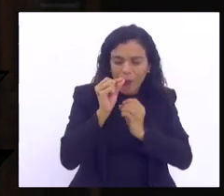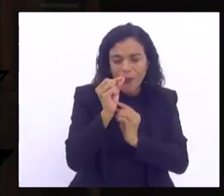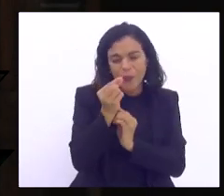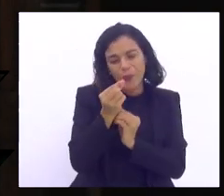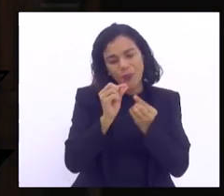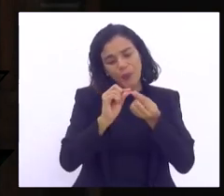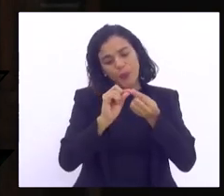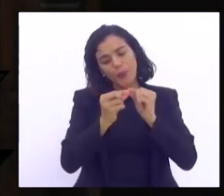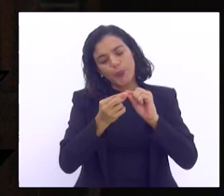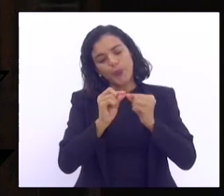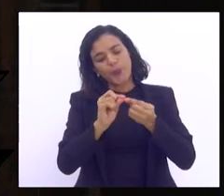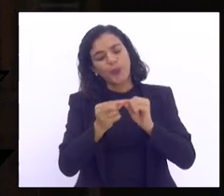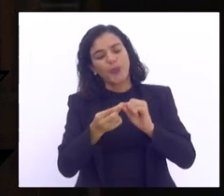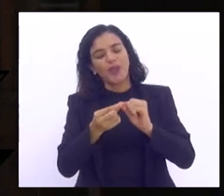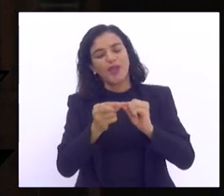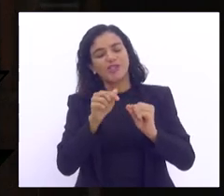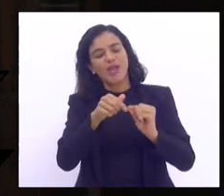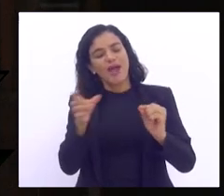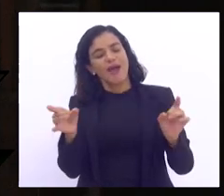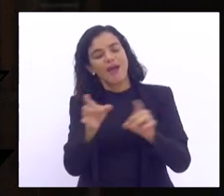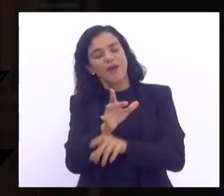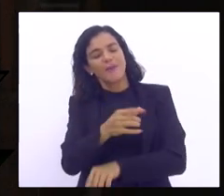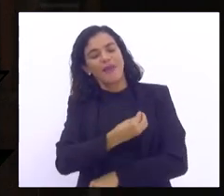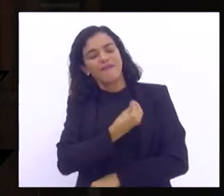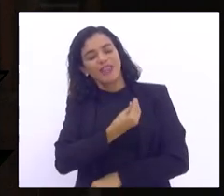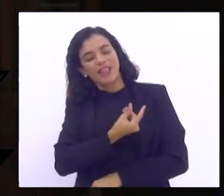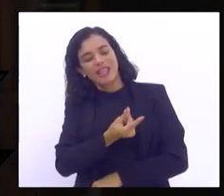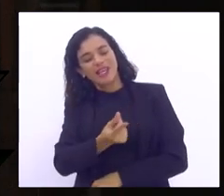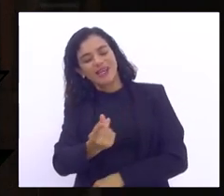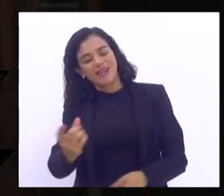escritos todos os meus dias. Eram já